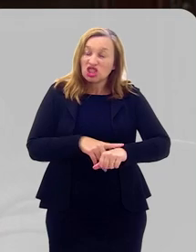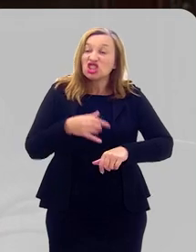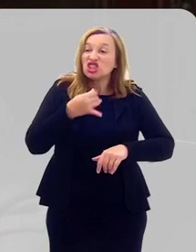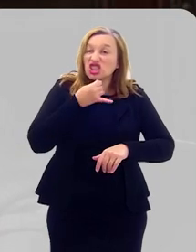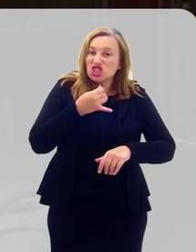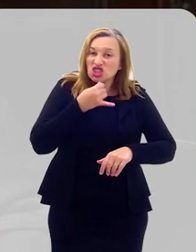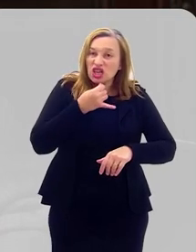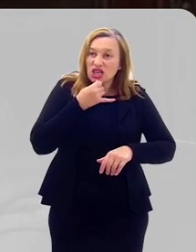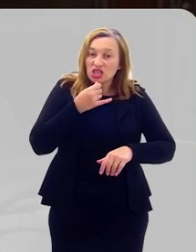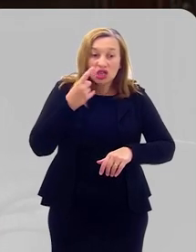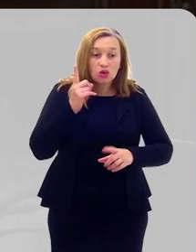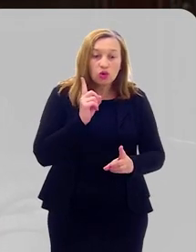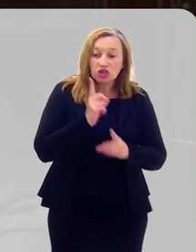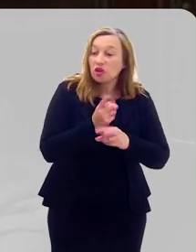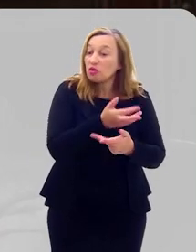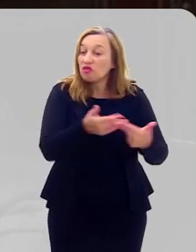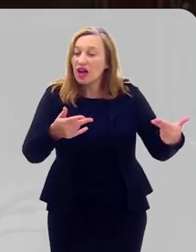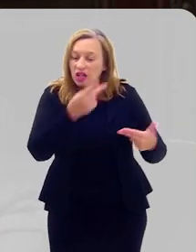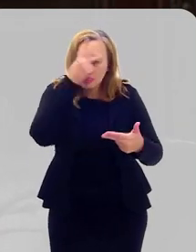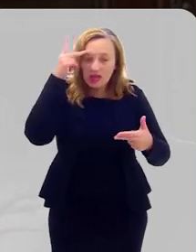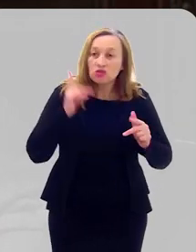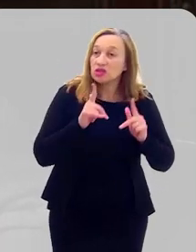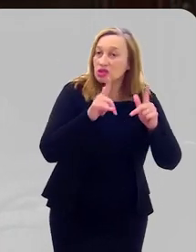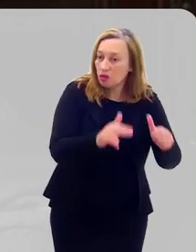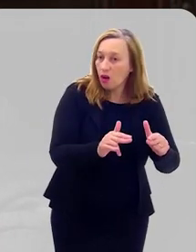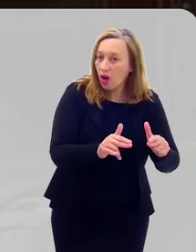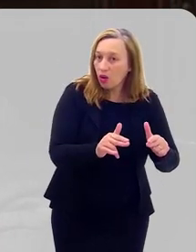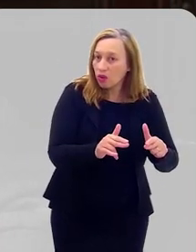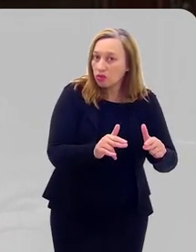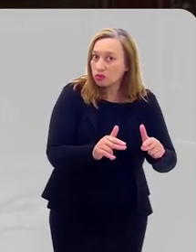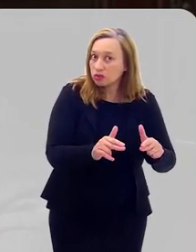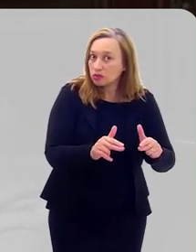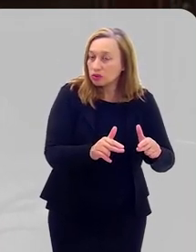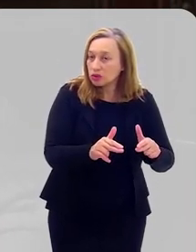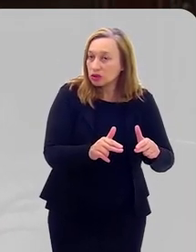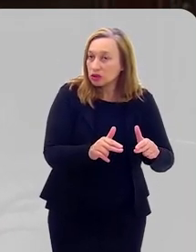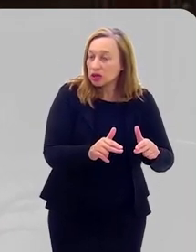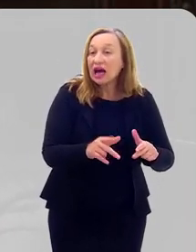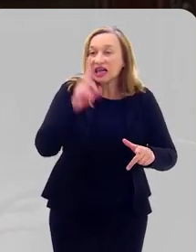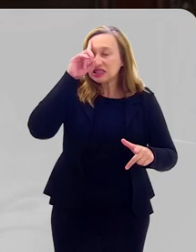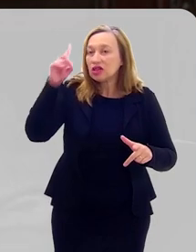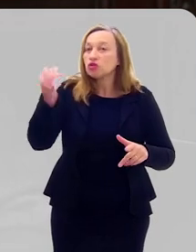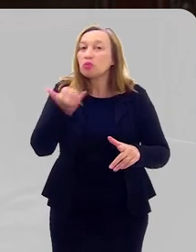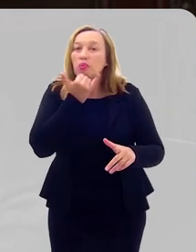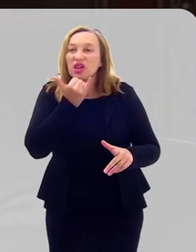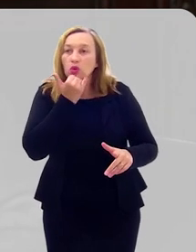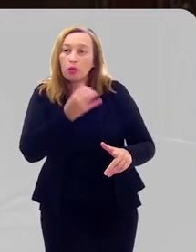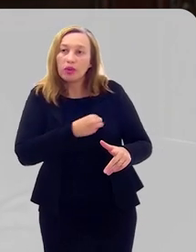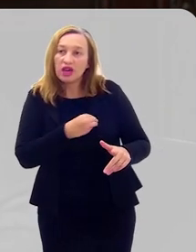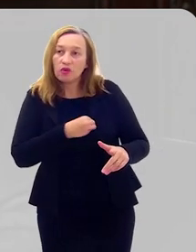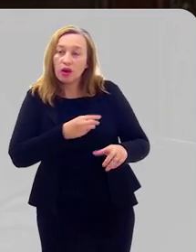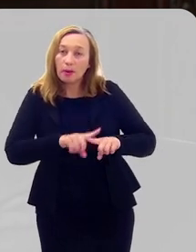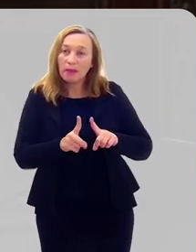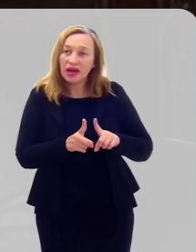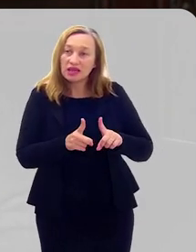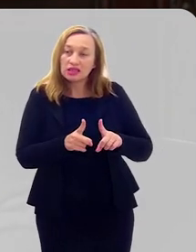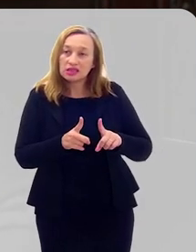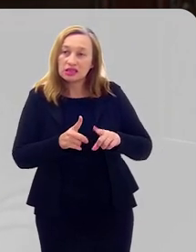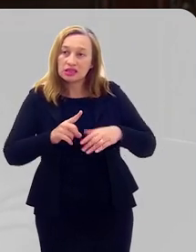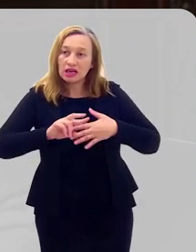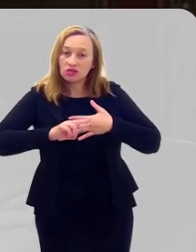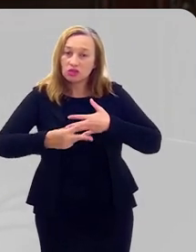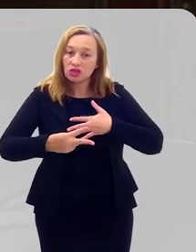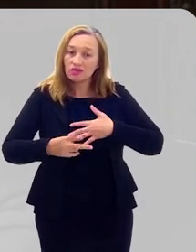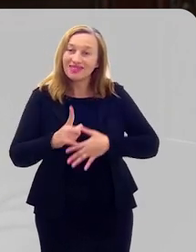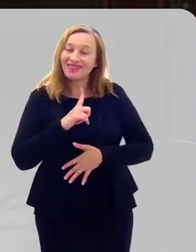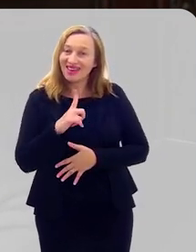falo o seguinte: cuidado com o que você vai fazer hoje. Cuidado. Que pode trazer consequências sérias. Lá para o seu futuro. Deus perdoa pecado, mas as